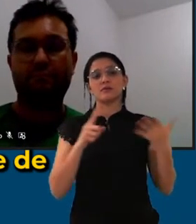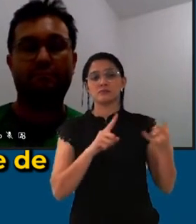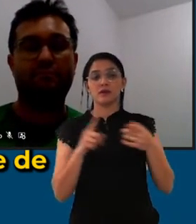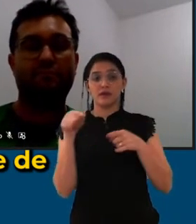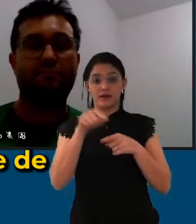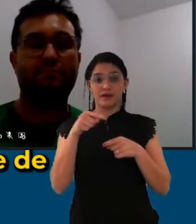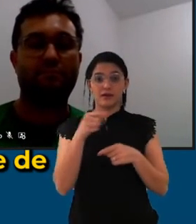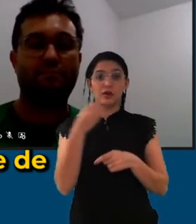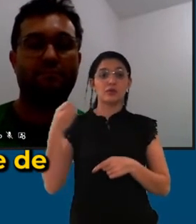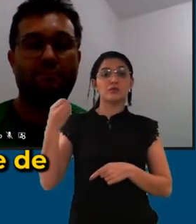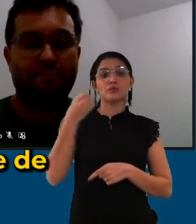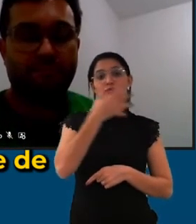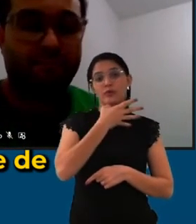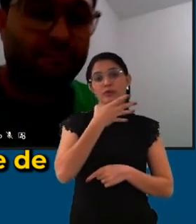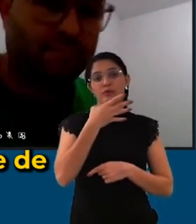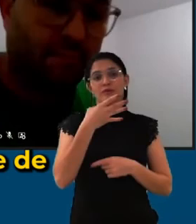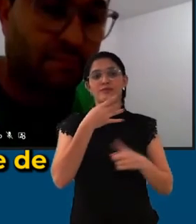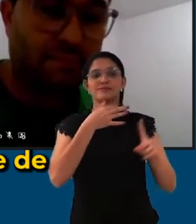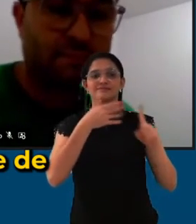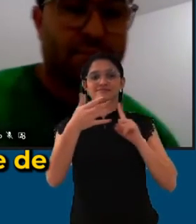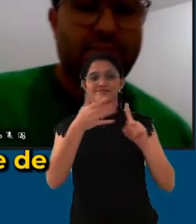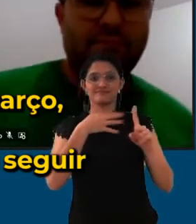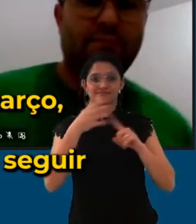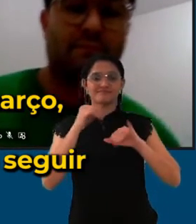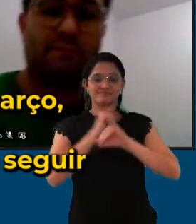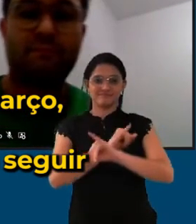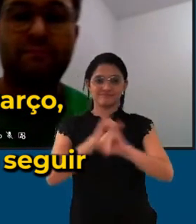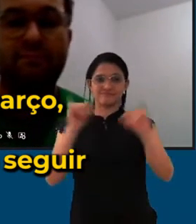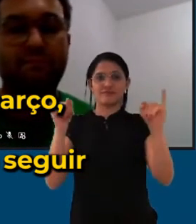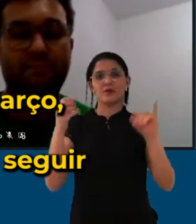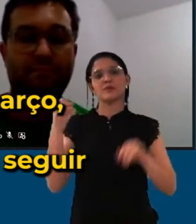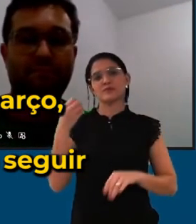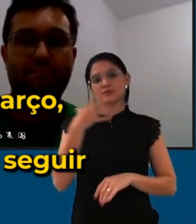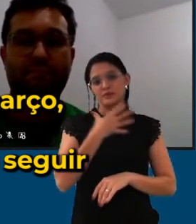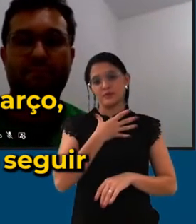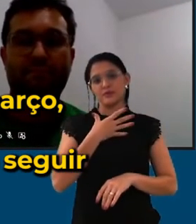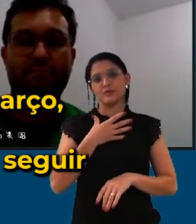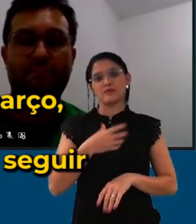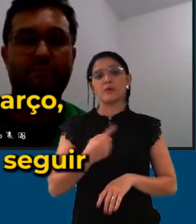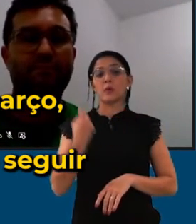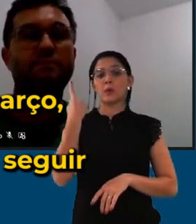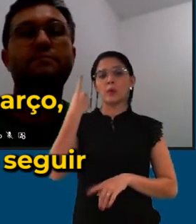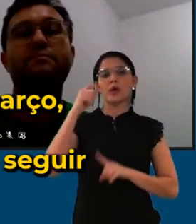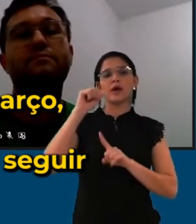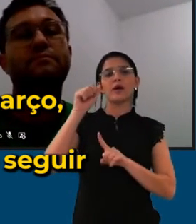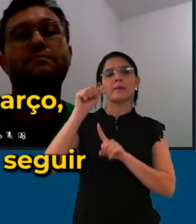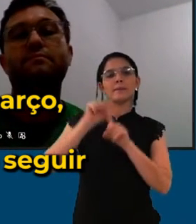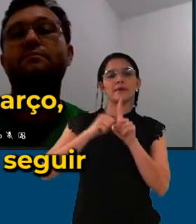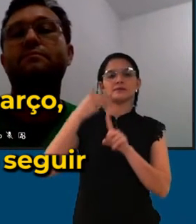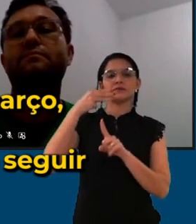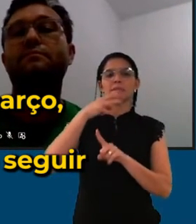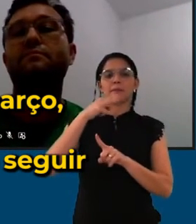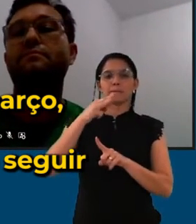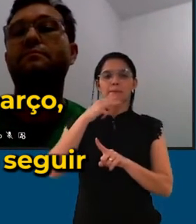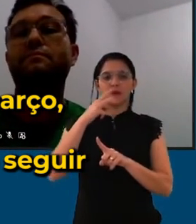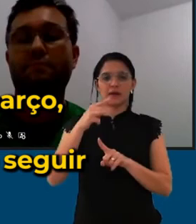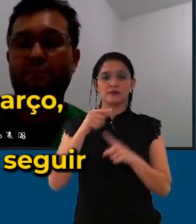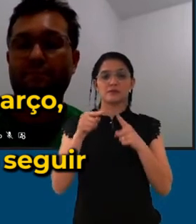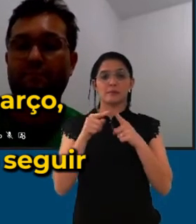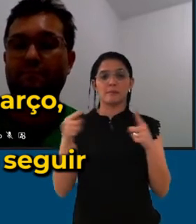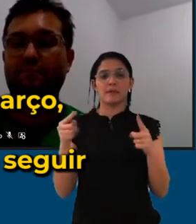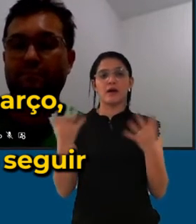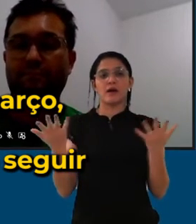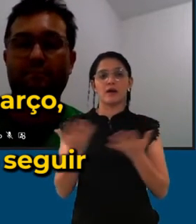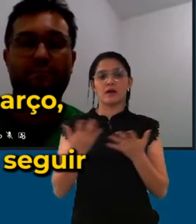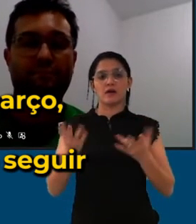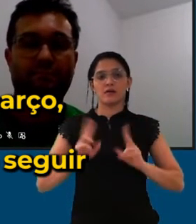inaugural, né, nesse tipo de transmissão. A gente realmente já tinha feito uma em março, mas agora as audiências da